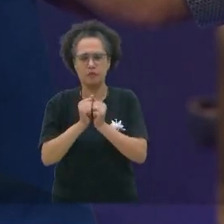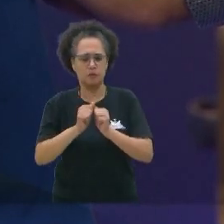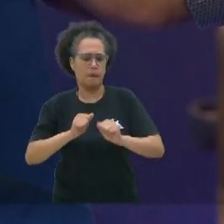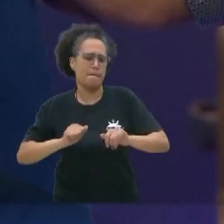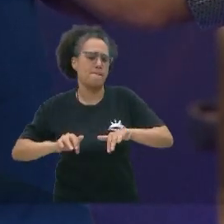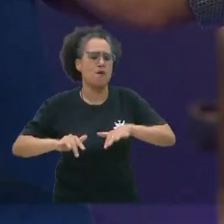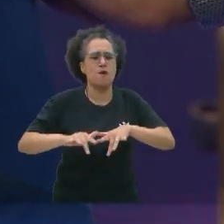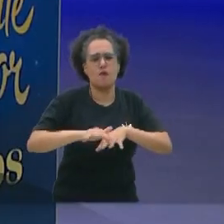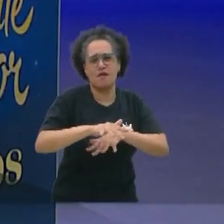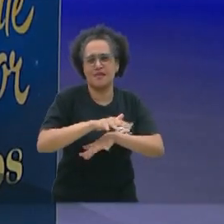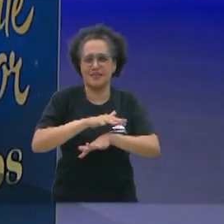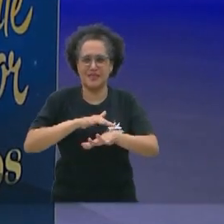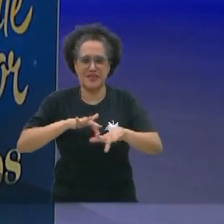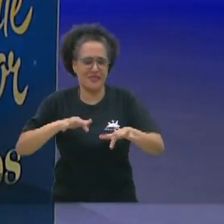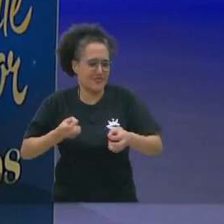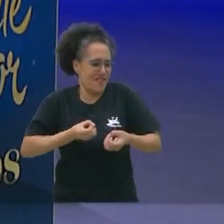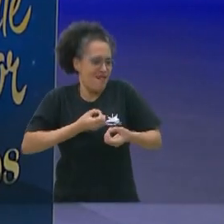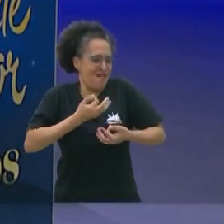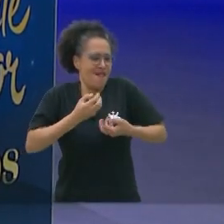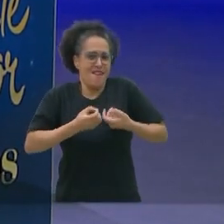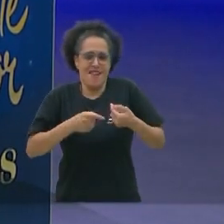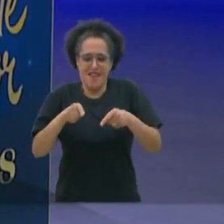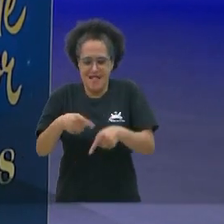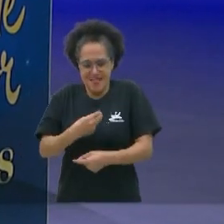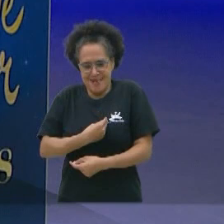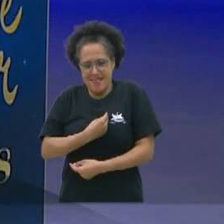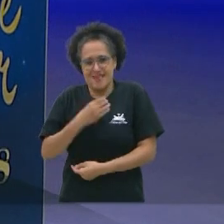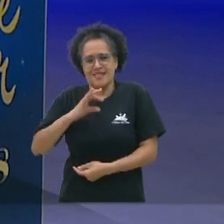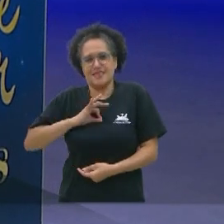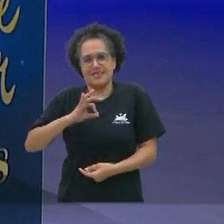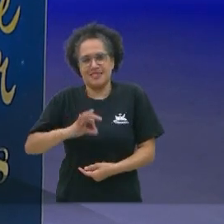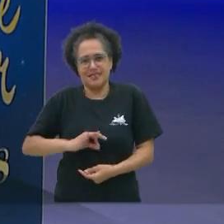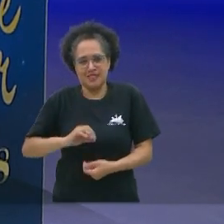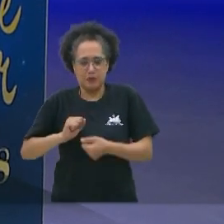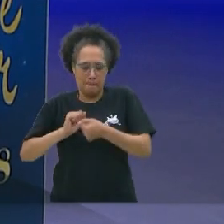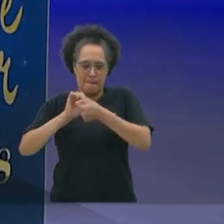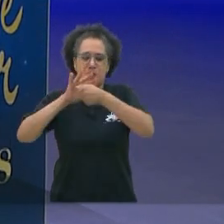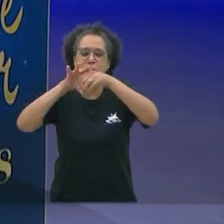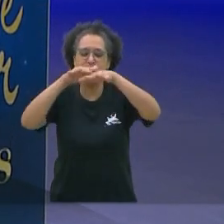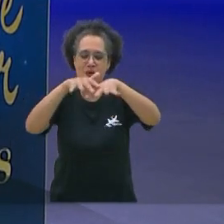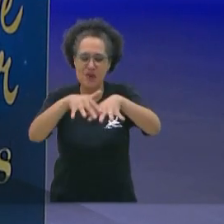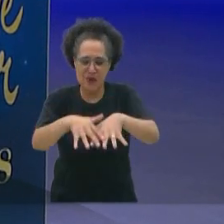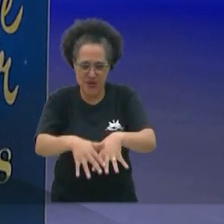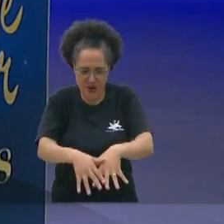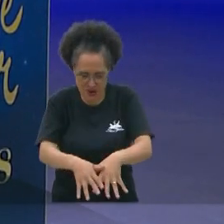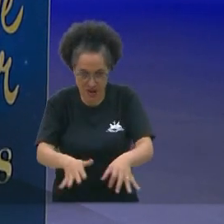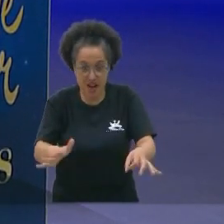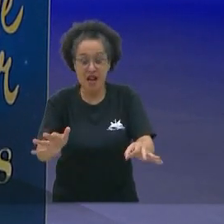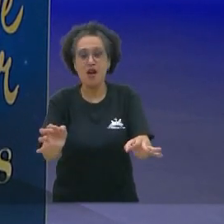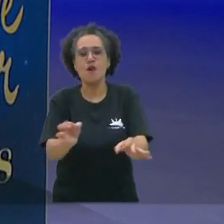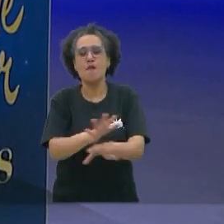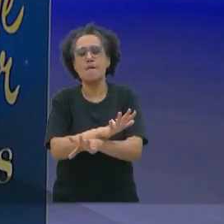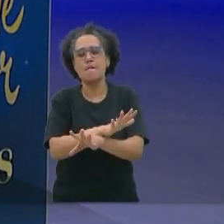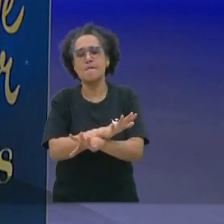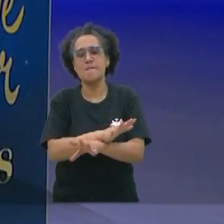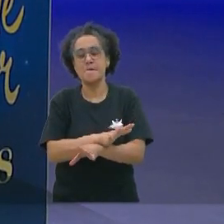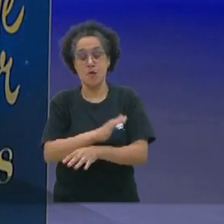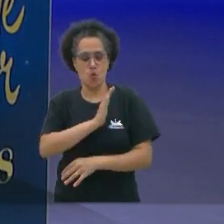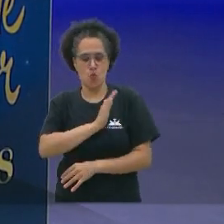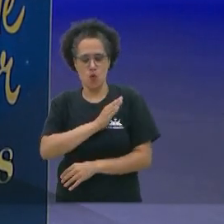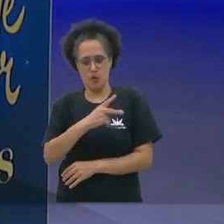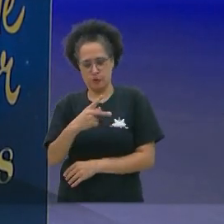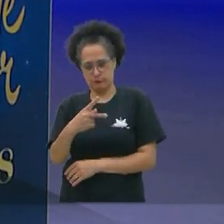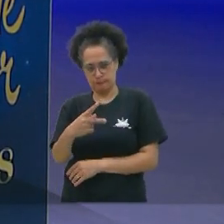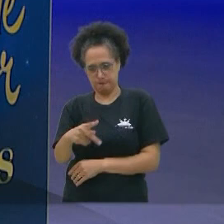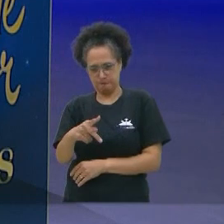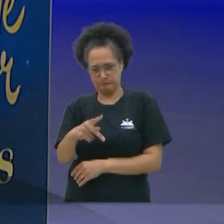movimento, em efusão nessa vida, transbordando, Senhor, de uma tal forma que o seu coração possa